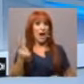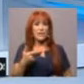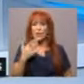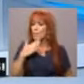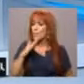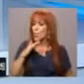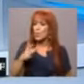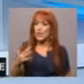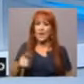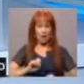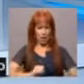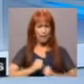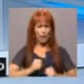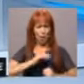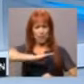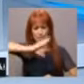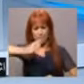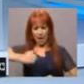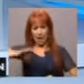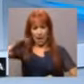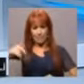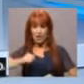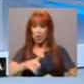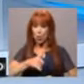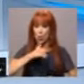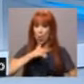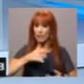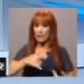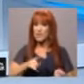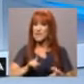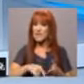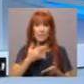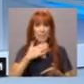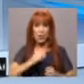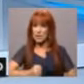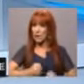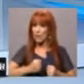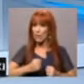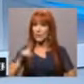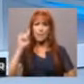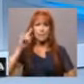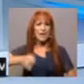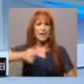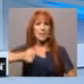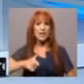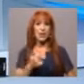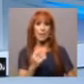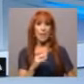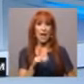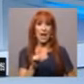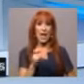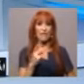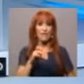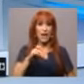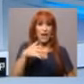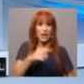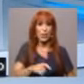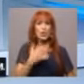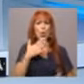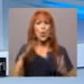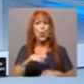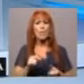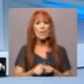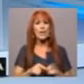moderado a forte nas terras altas. No Algarve será sempre moderado a forte, principalmente no Barlavento, com o vento também a